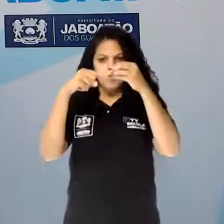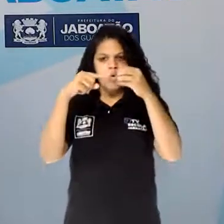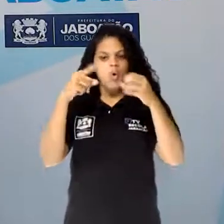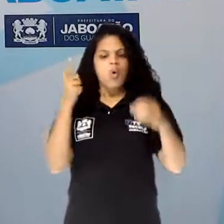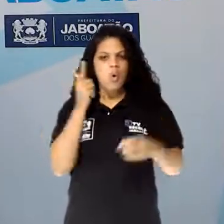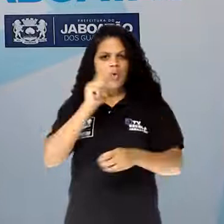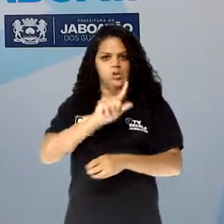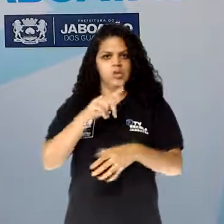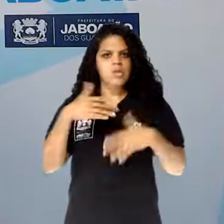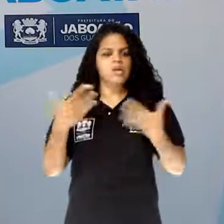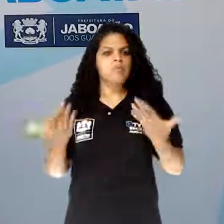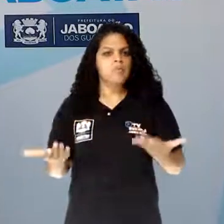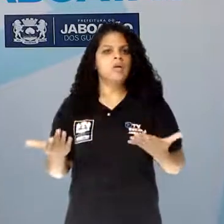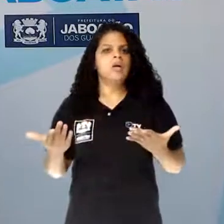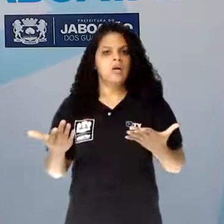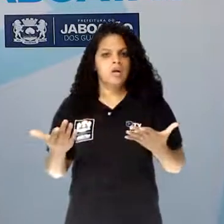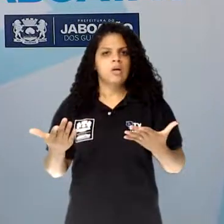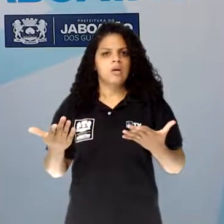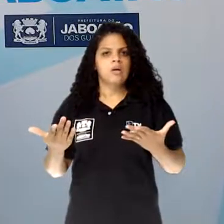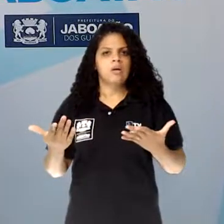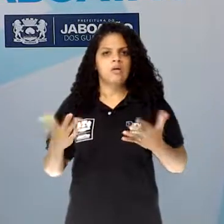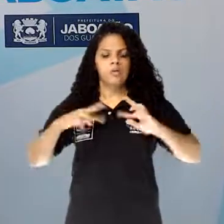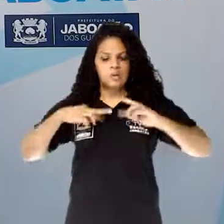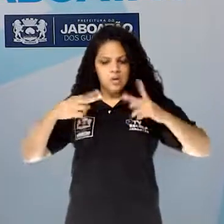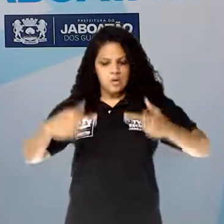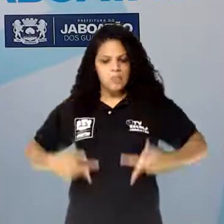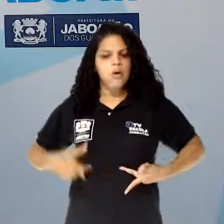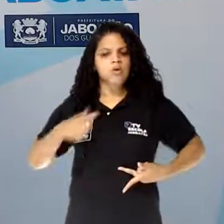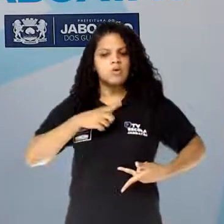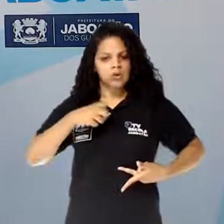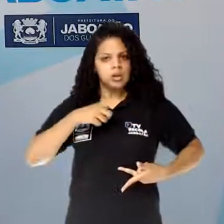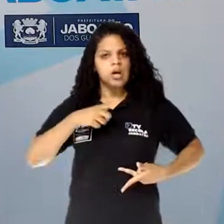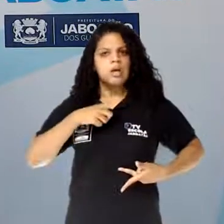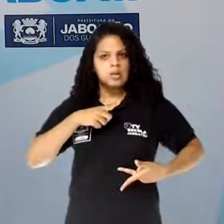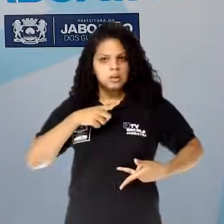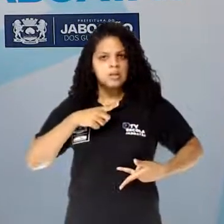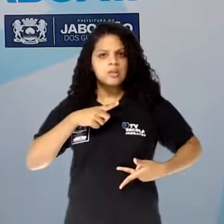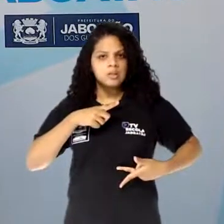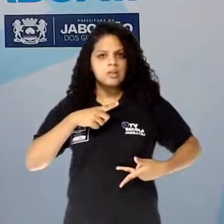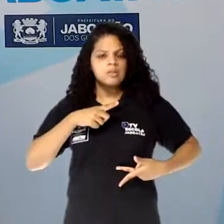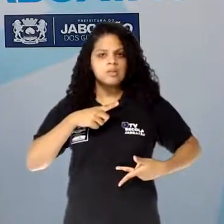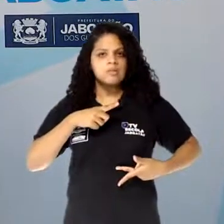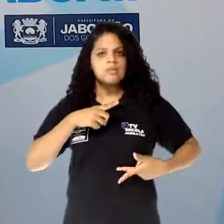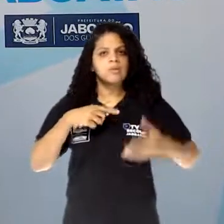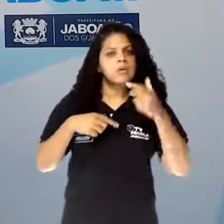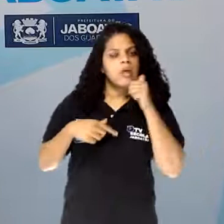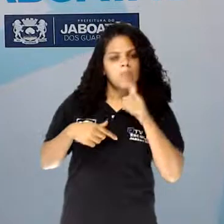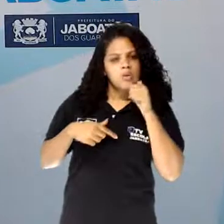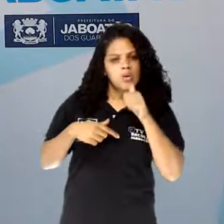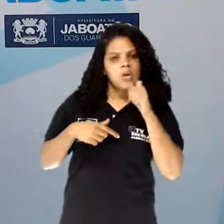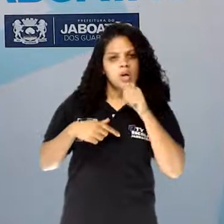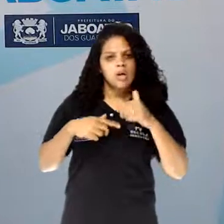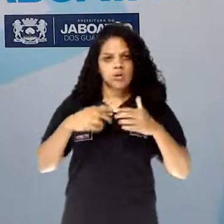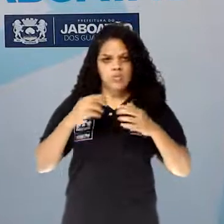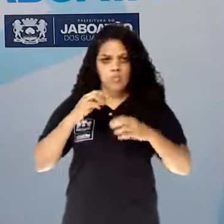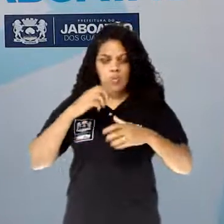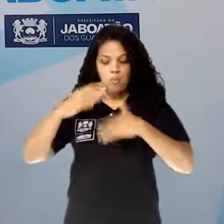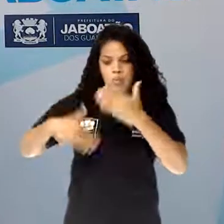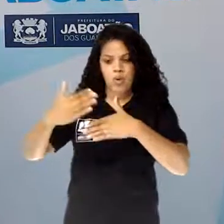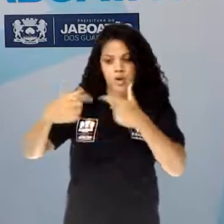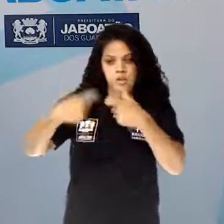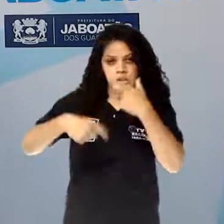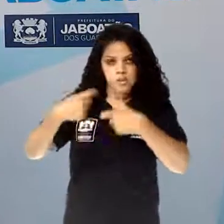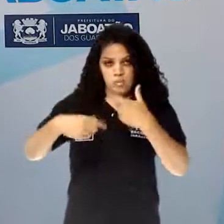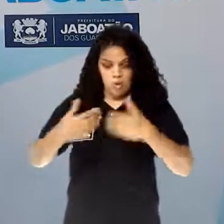tem uma fecundação interna. Então, o pênis é o órgão copulador, além também de estar relacionado com